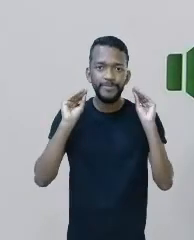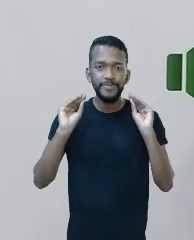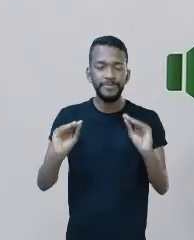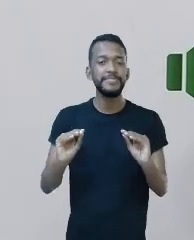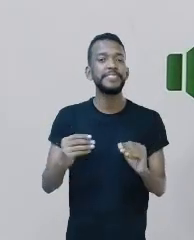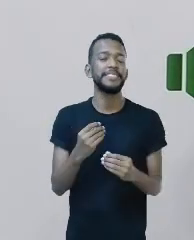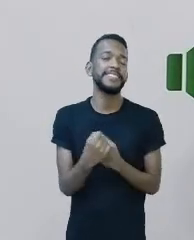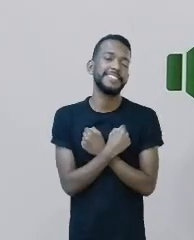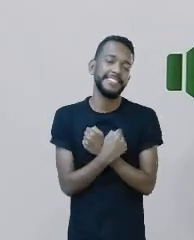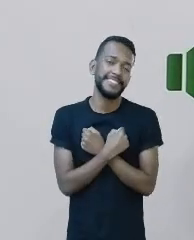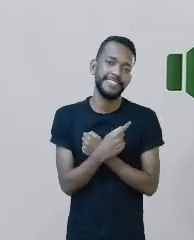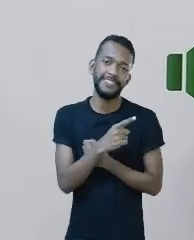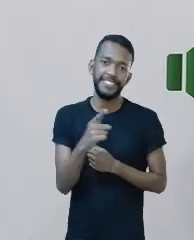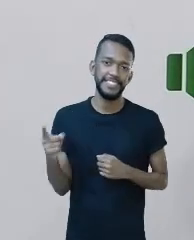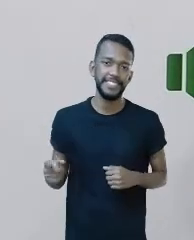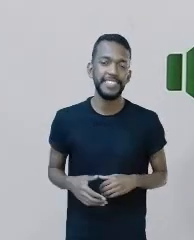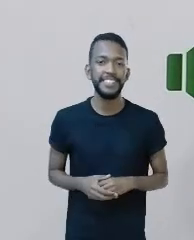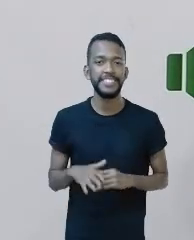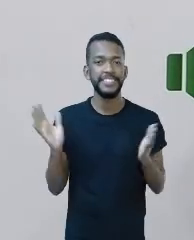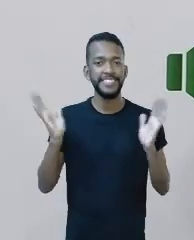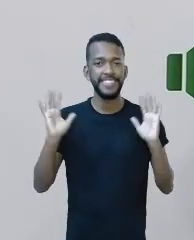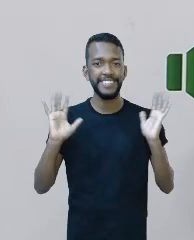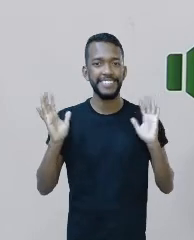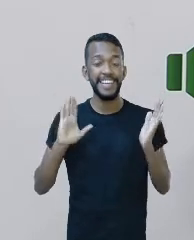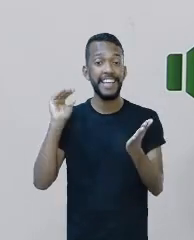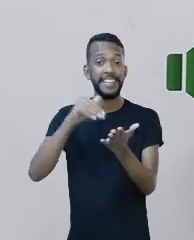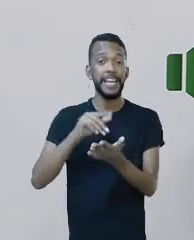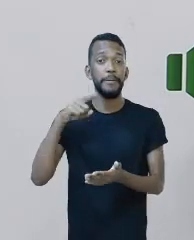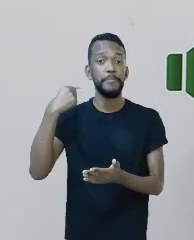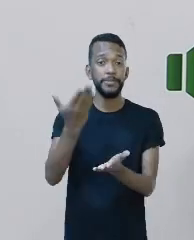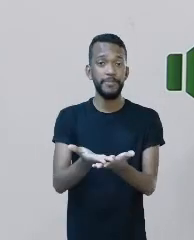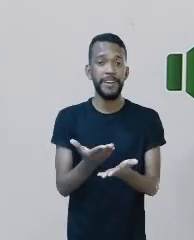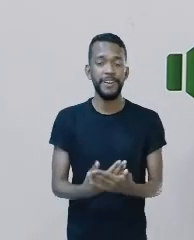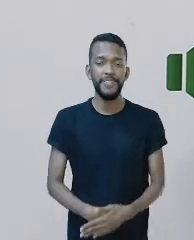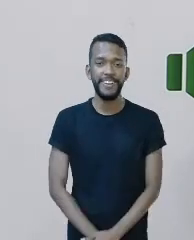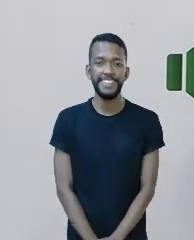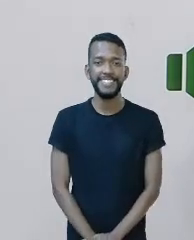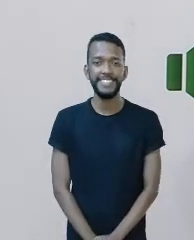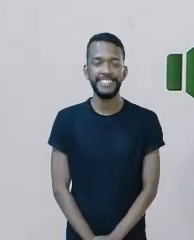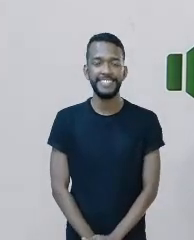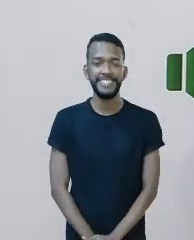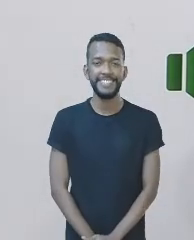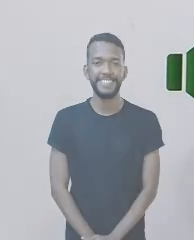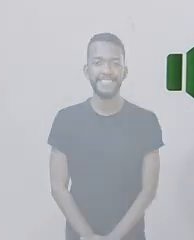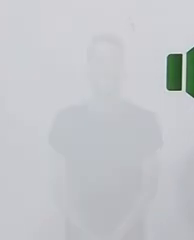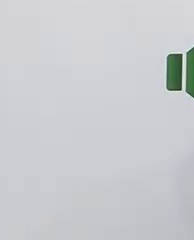cheiro grande no coração de vocês. Tchau, tchau. Até a próxima aula.